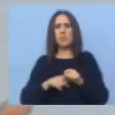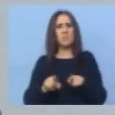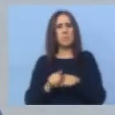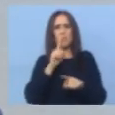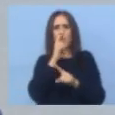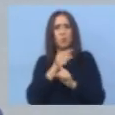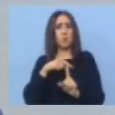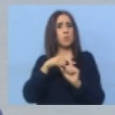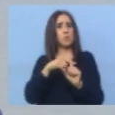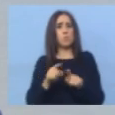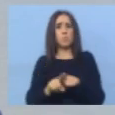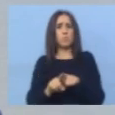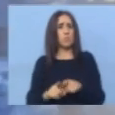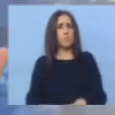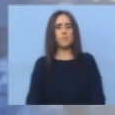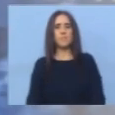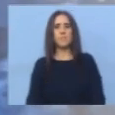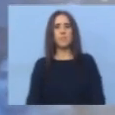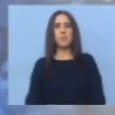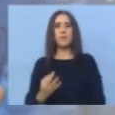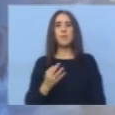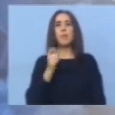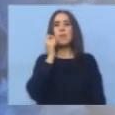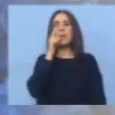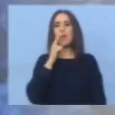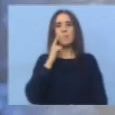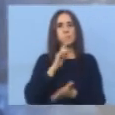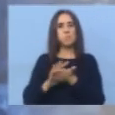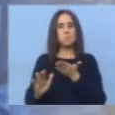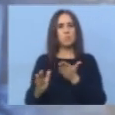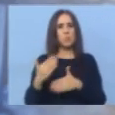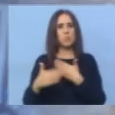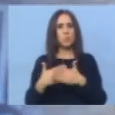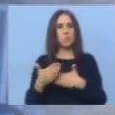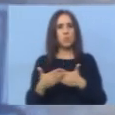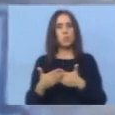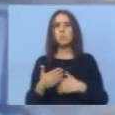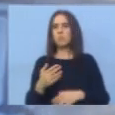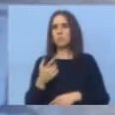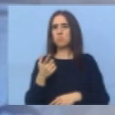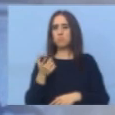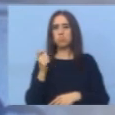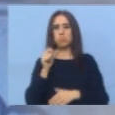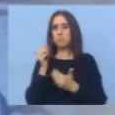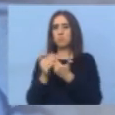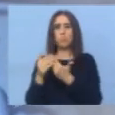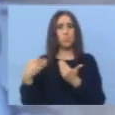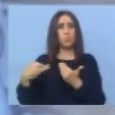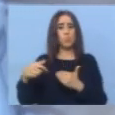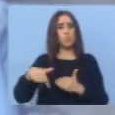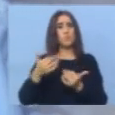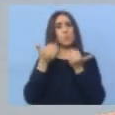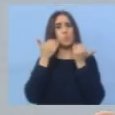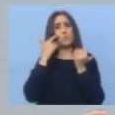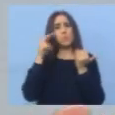cruz. Apesar de que esses não identificados continuam a matar todos os dias. Ainda hoje vi as